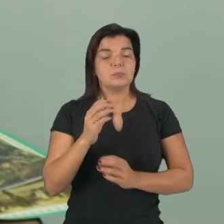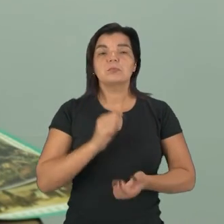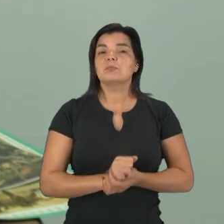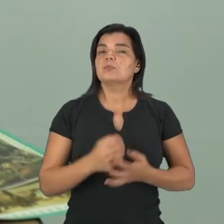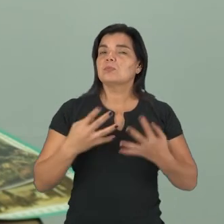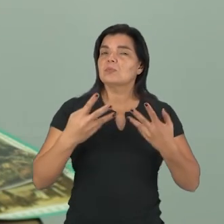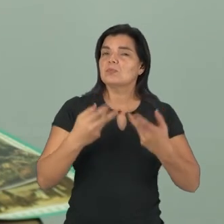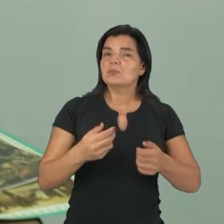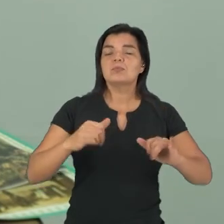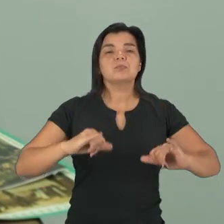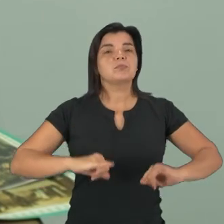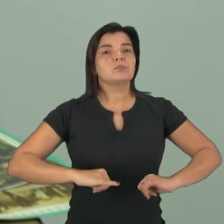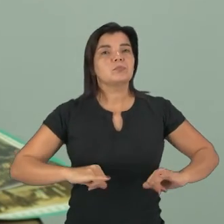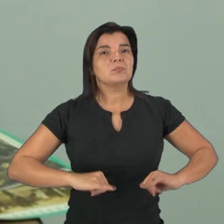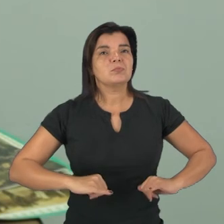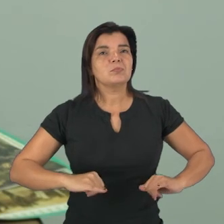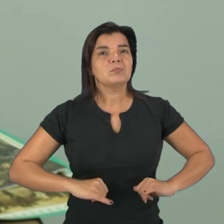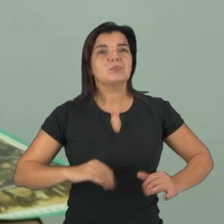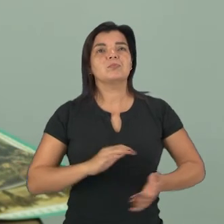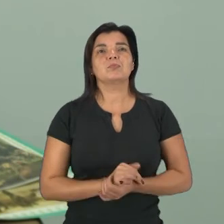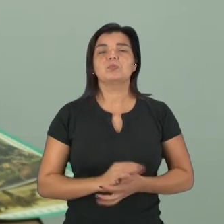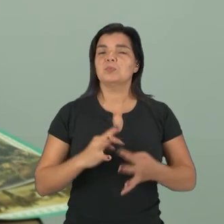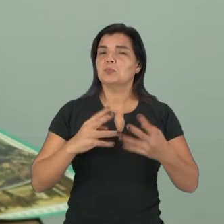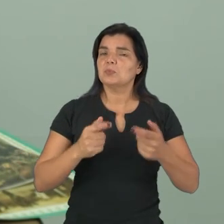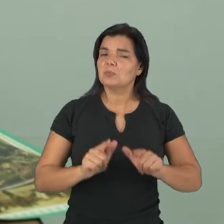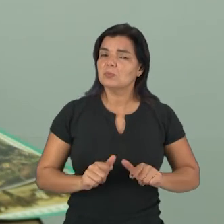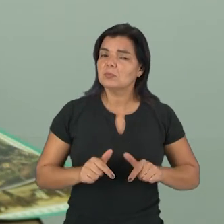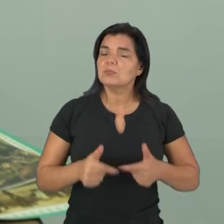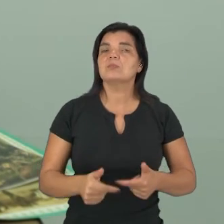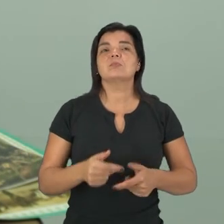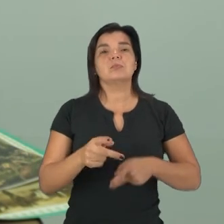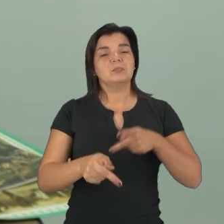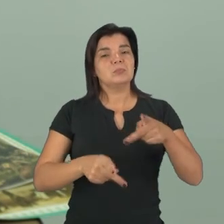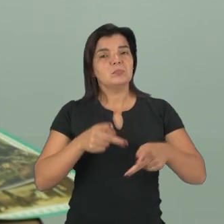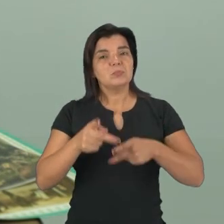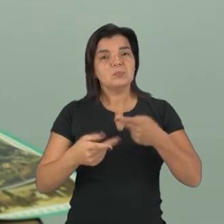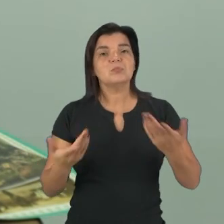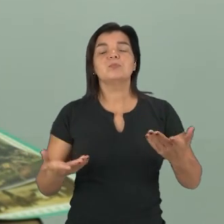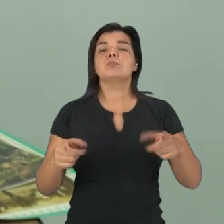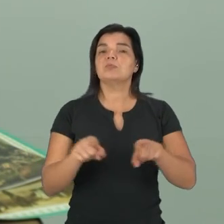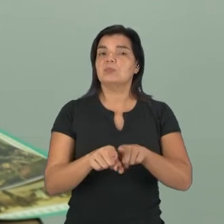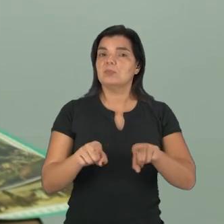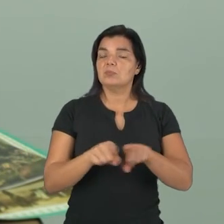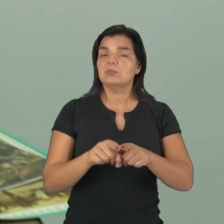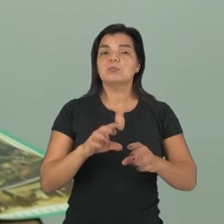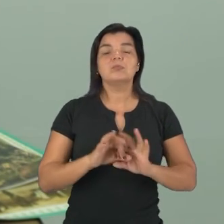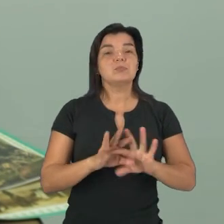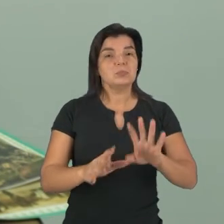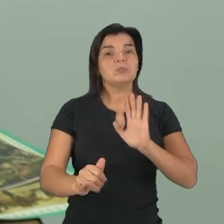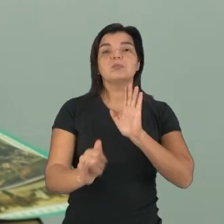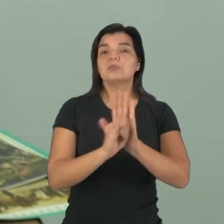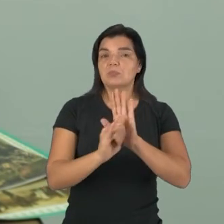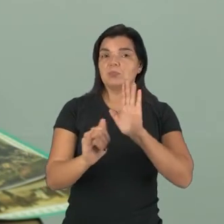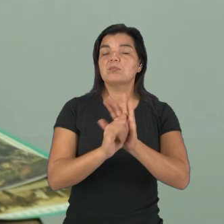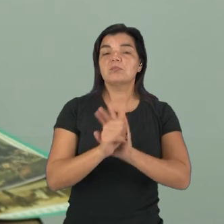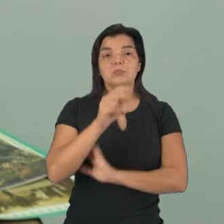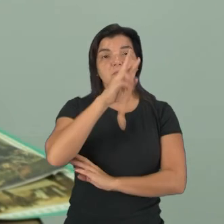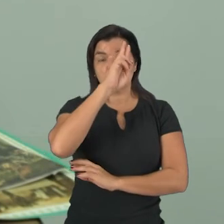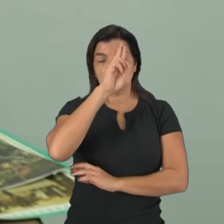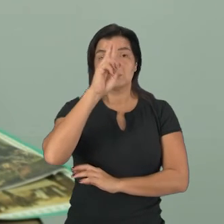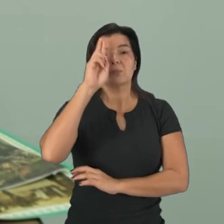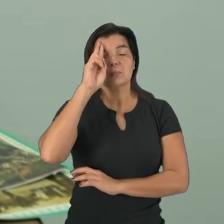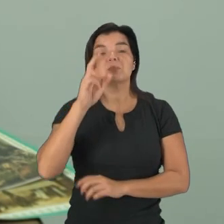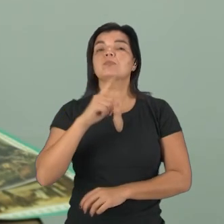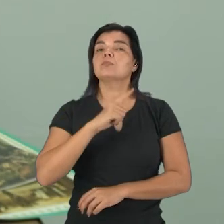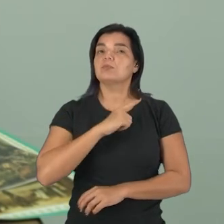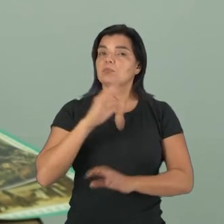com todo esse sofrimento, mesmo com toda a luta que esse povo passou, ele também deixou marcas na nossa história,